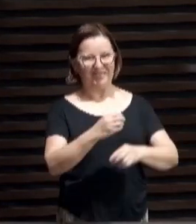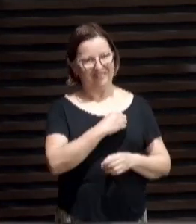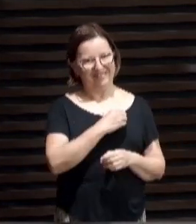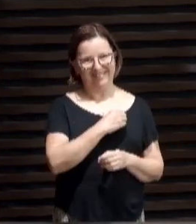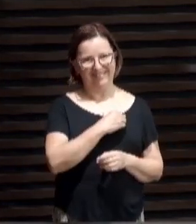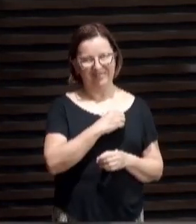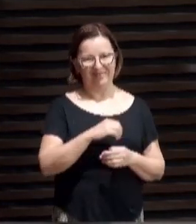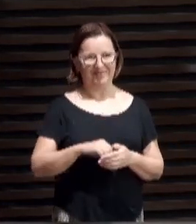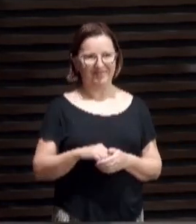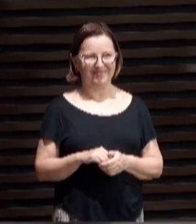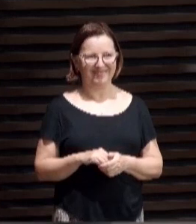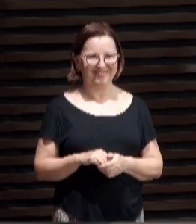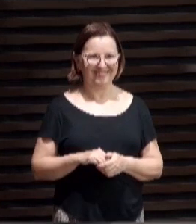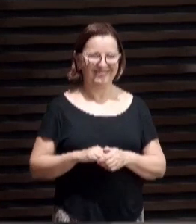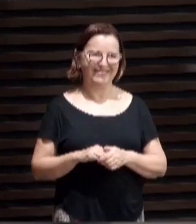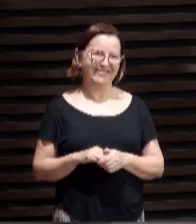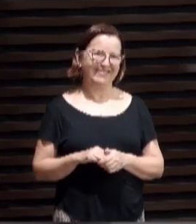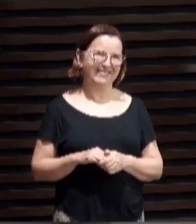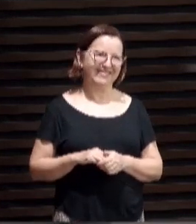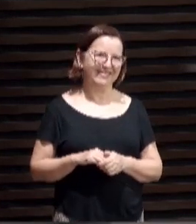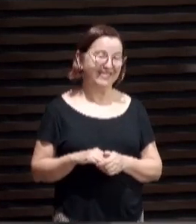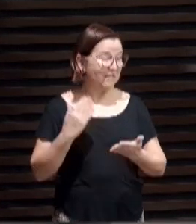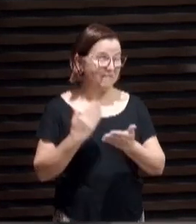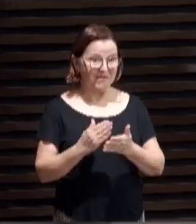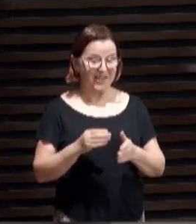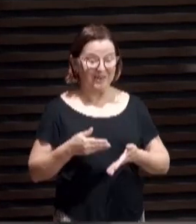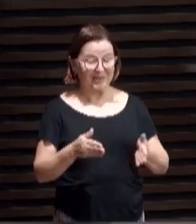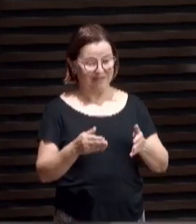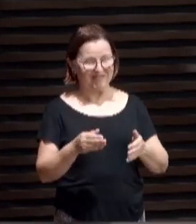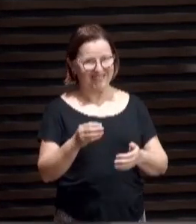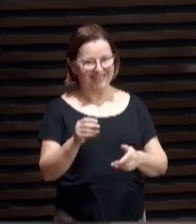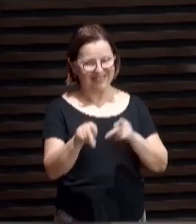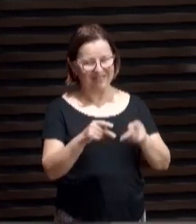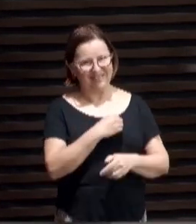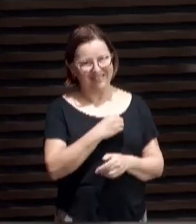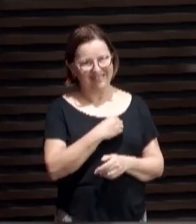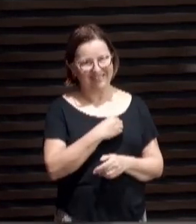se detém no caminho dos pecadores. E depois